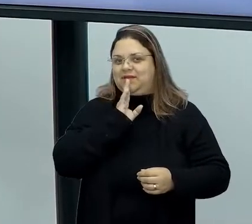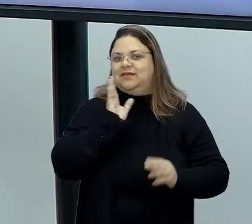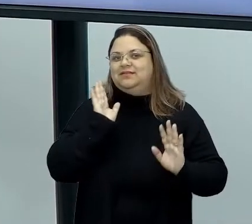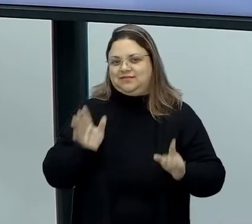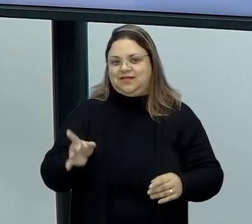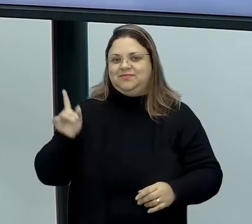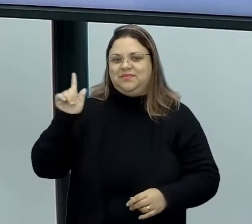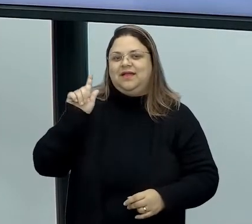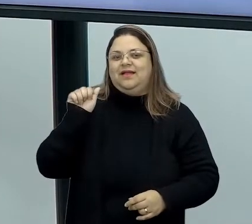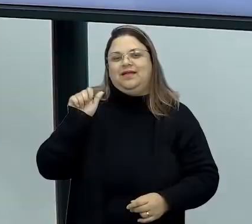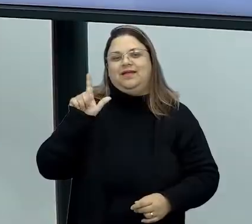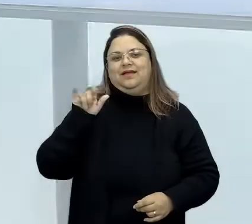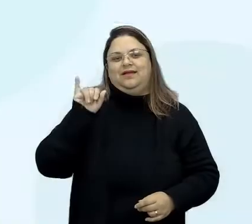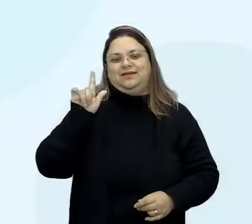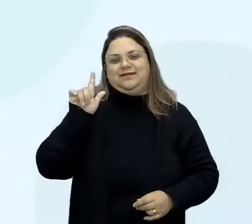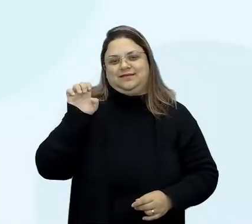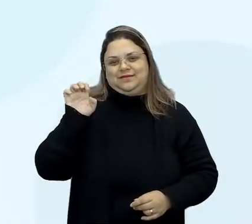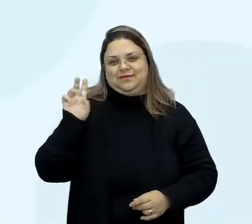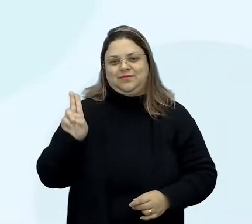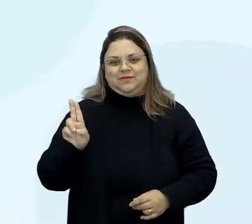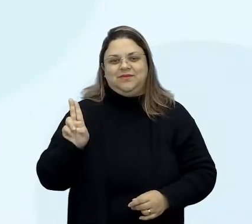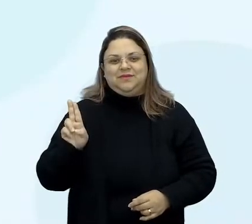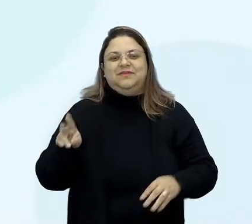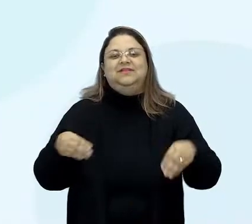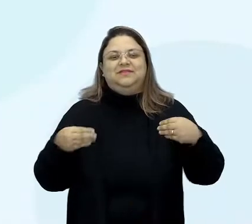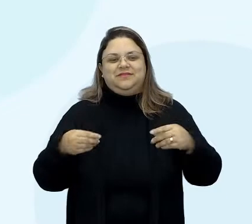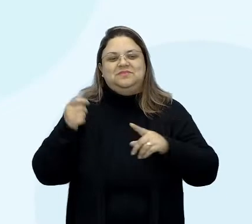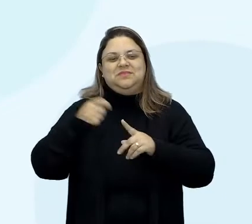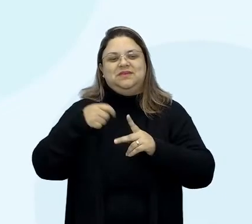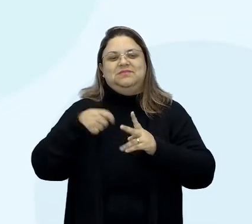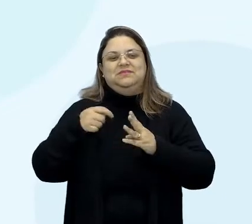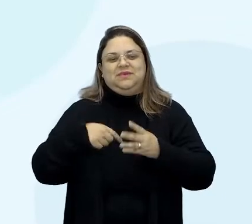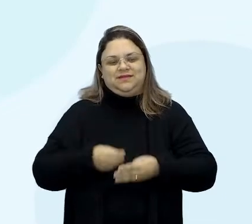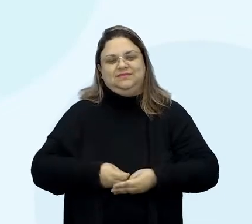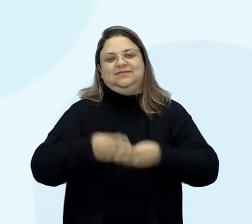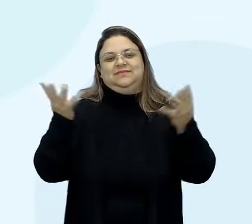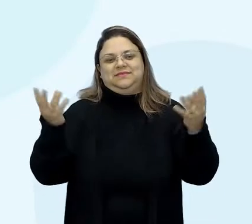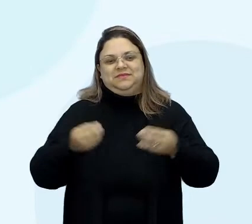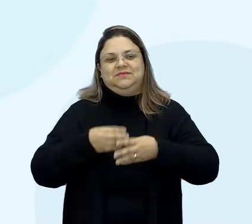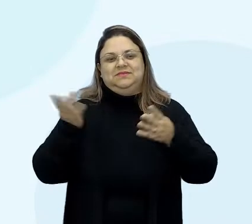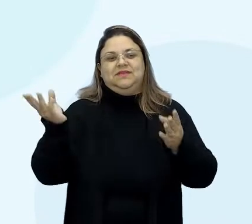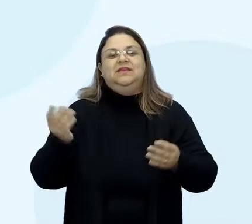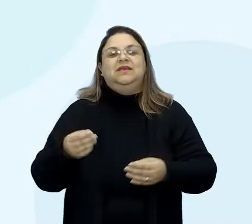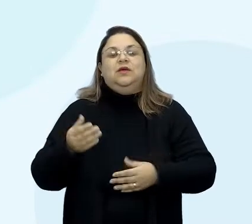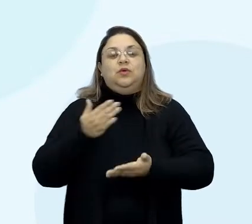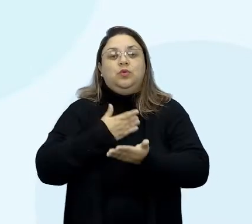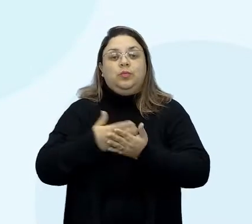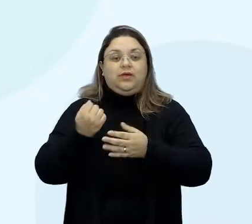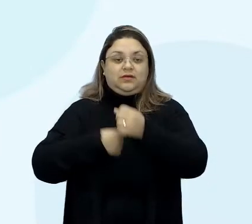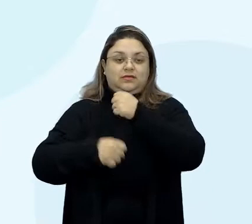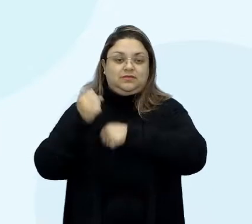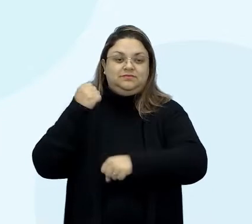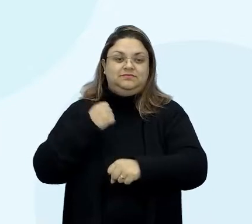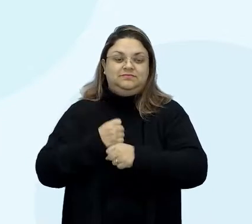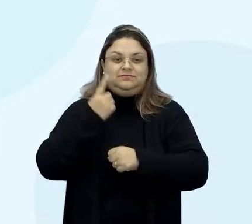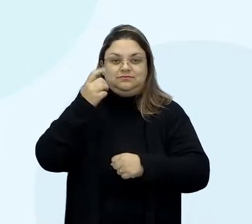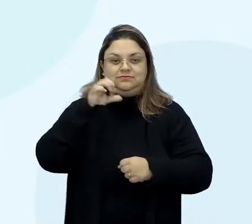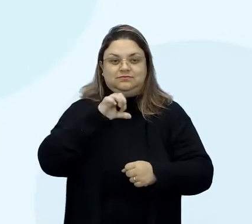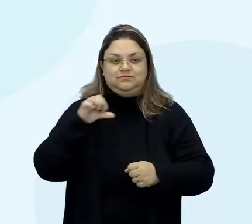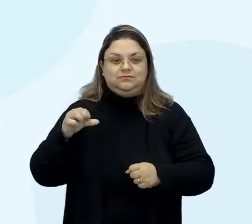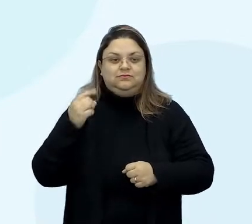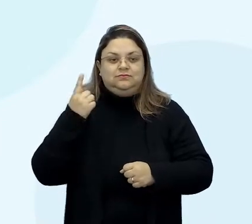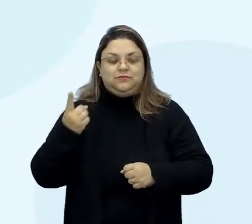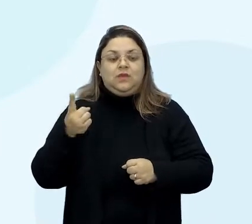a Galileu, gente, é a revista de publicação mensal da editora Globo, vocês devem conhecer, né, o Globo Ciência, criada com o nome